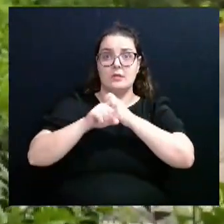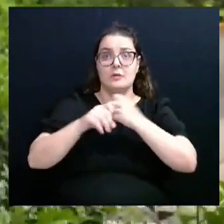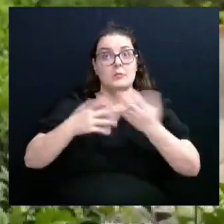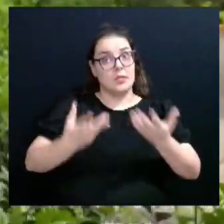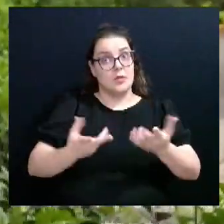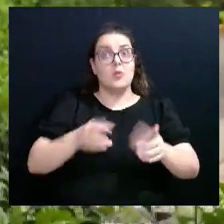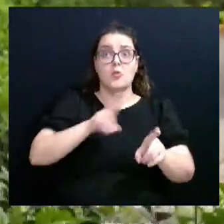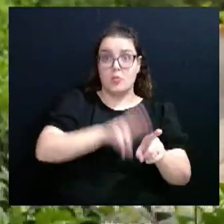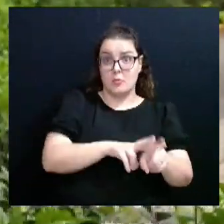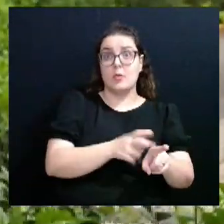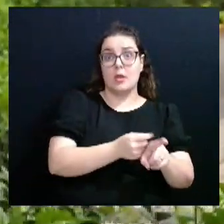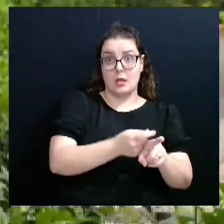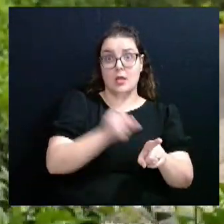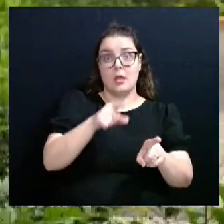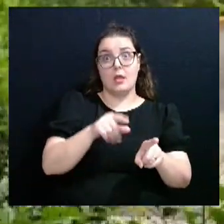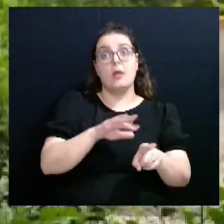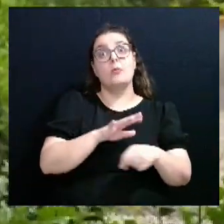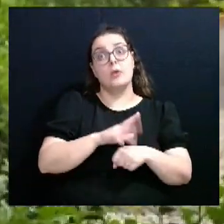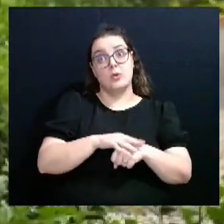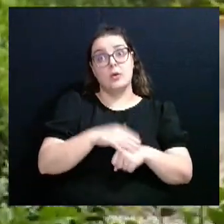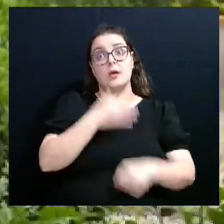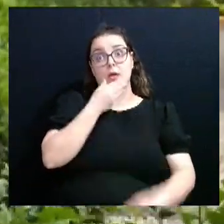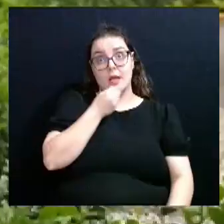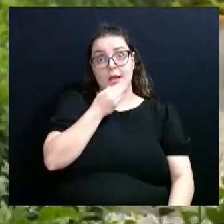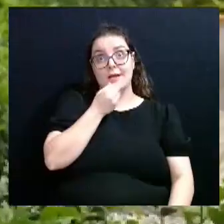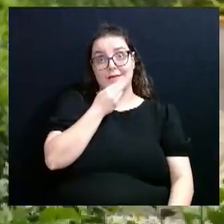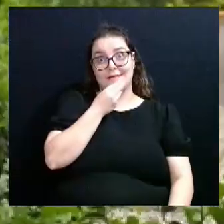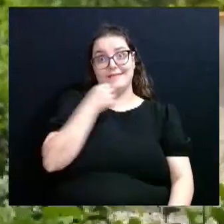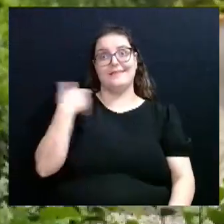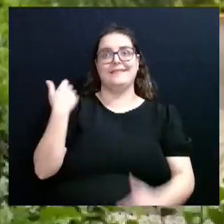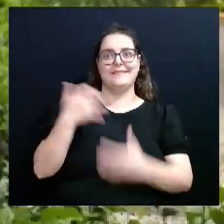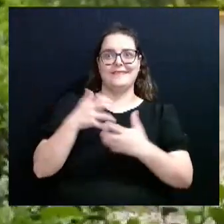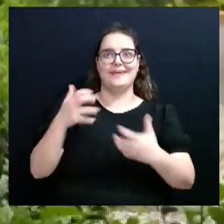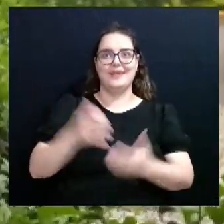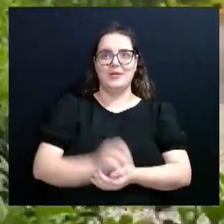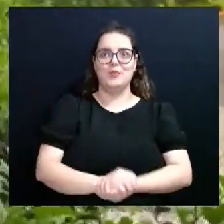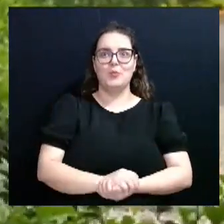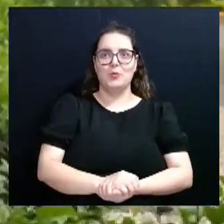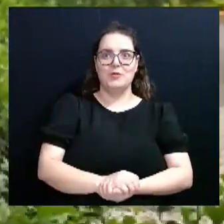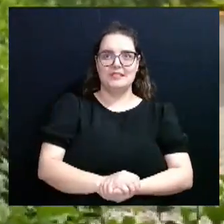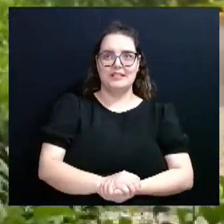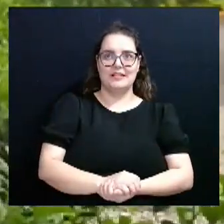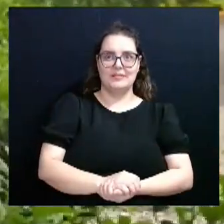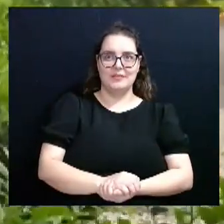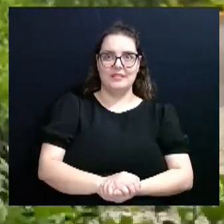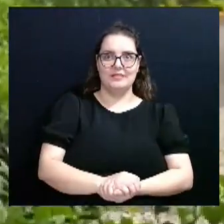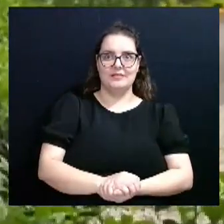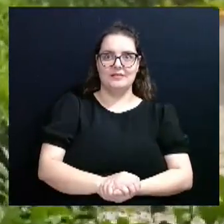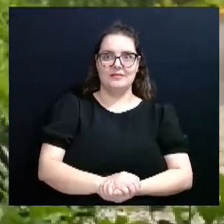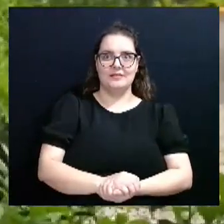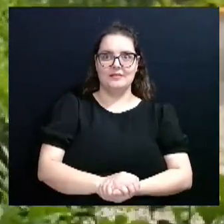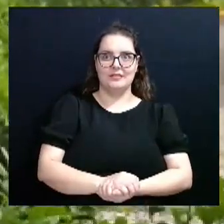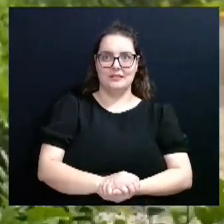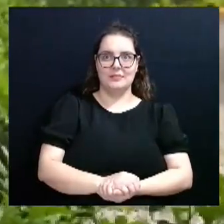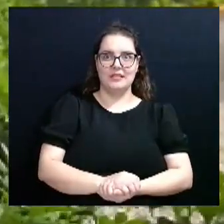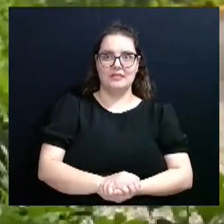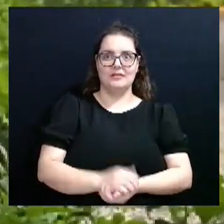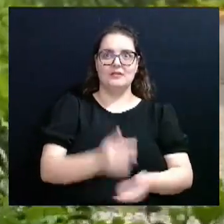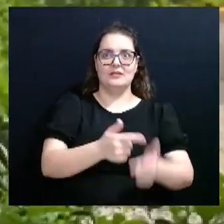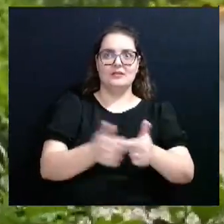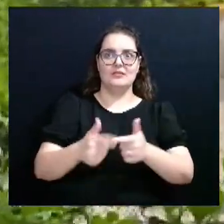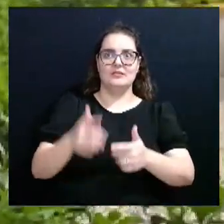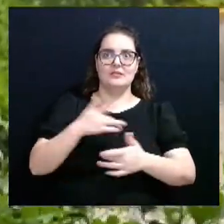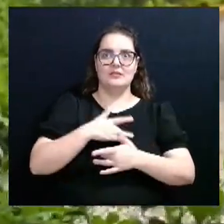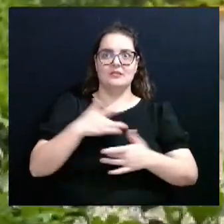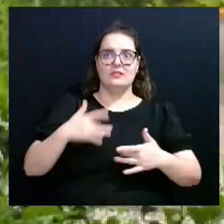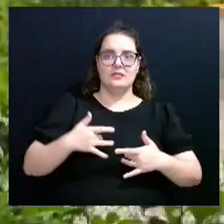doença de homens mais idosos, a gente sabe que os homens mais idosos têm outros problemas de saúde, e por ser, nos